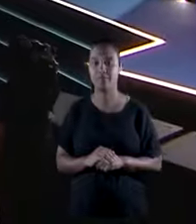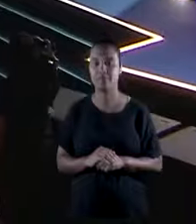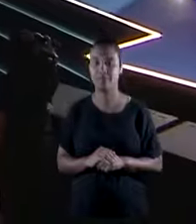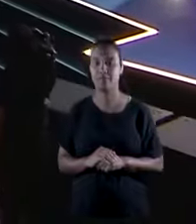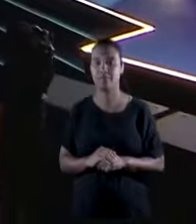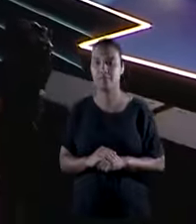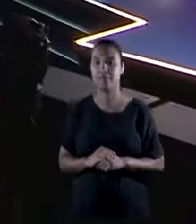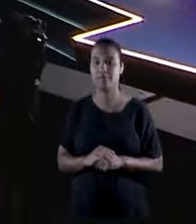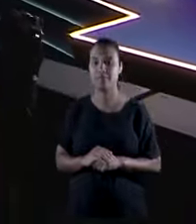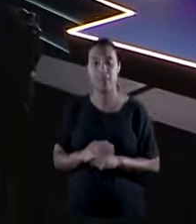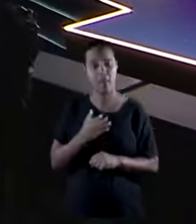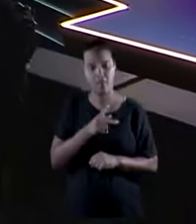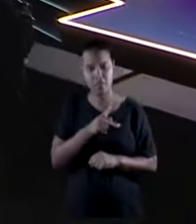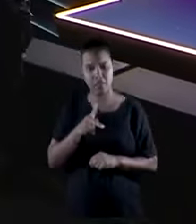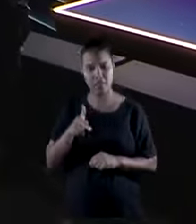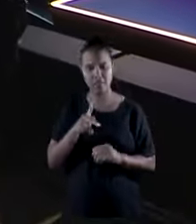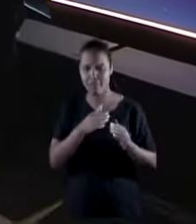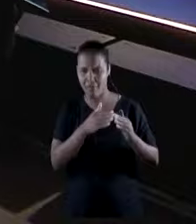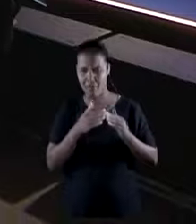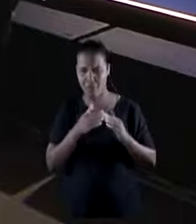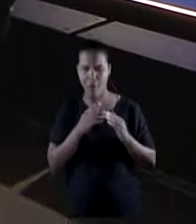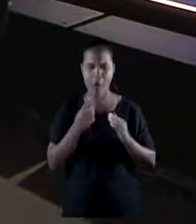Presidente, não o venda, ele acabou de chegar, por favor.